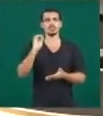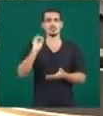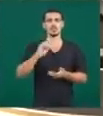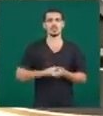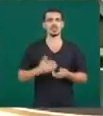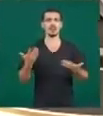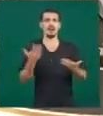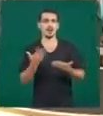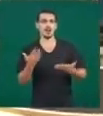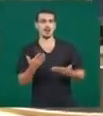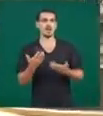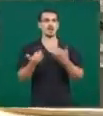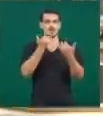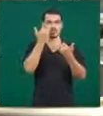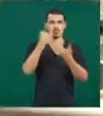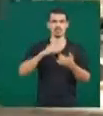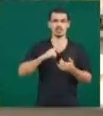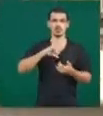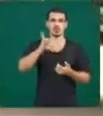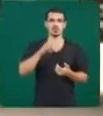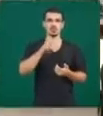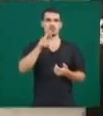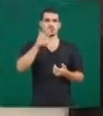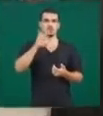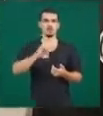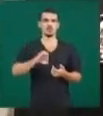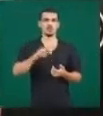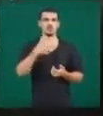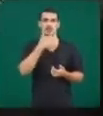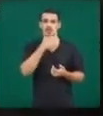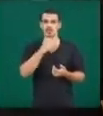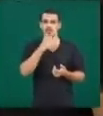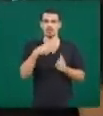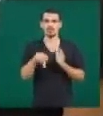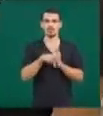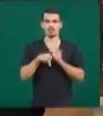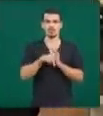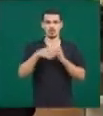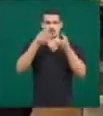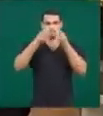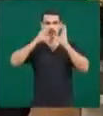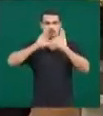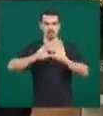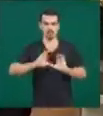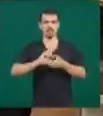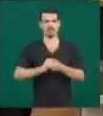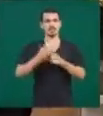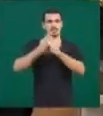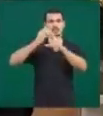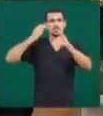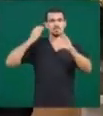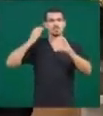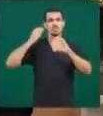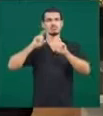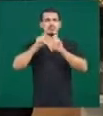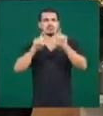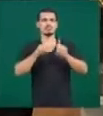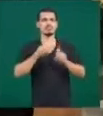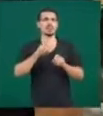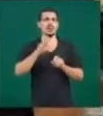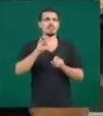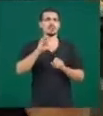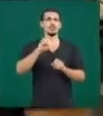eu converso com Josué Moraes, que é coordenador do curso de Engenharia de Controle e Automação da UFO. Professor, conta pra gente o que é